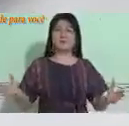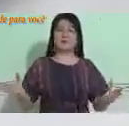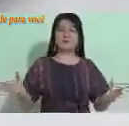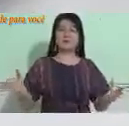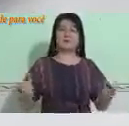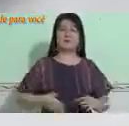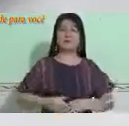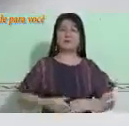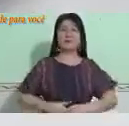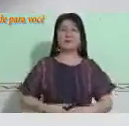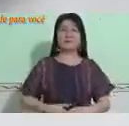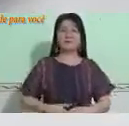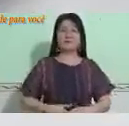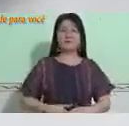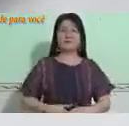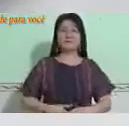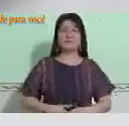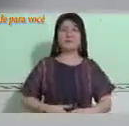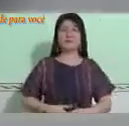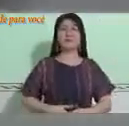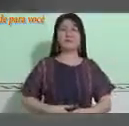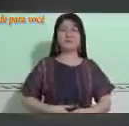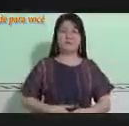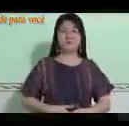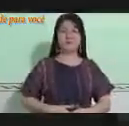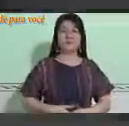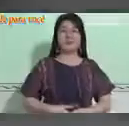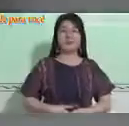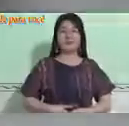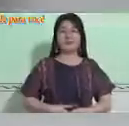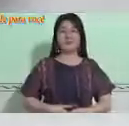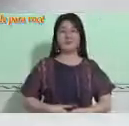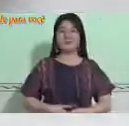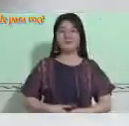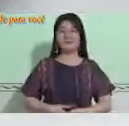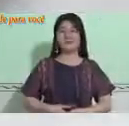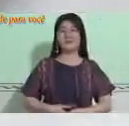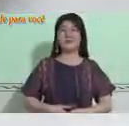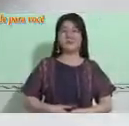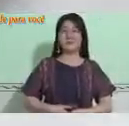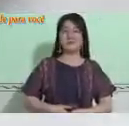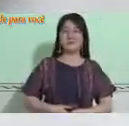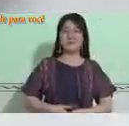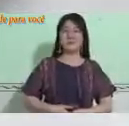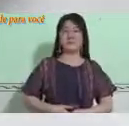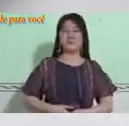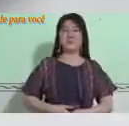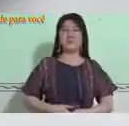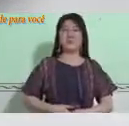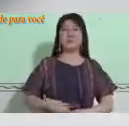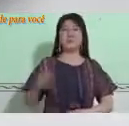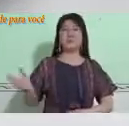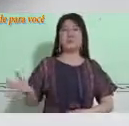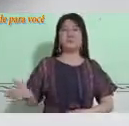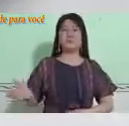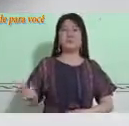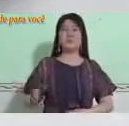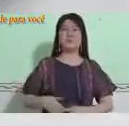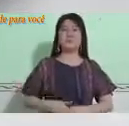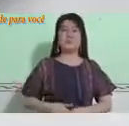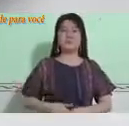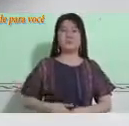Por estes motivos, sempre que existir suspeita de que o teste não está dando um resultado correto,